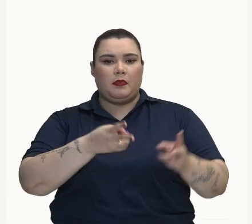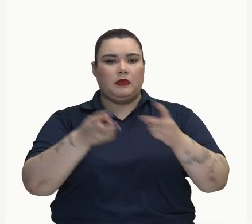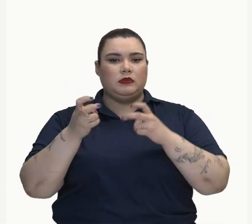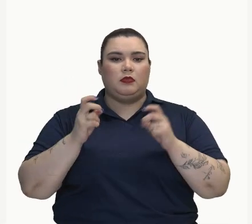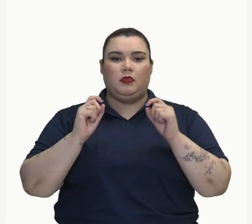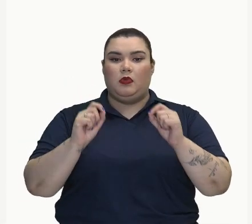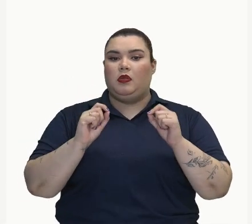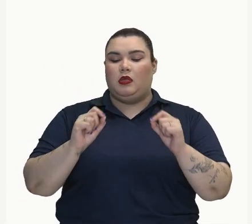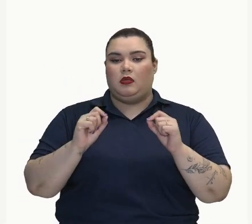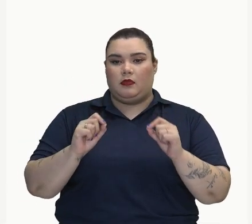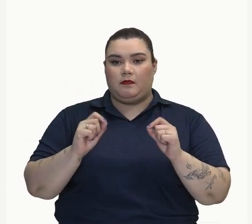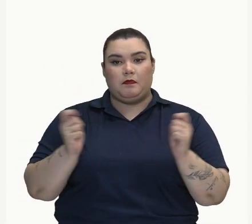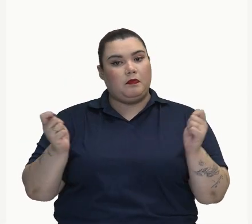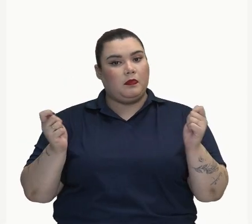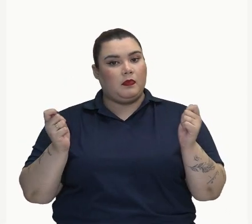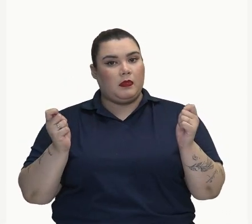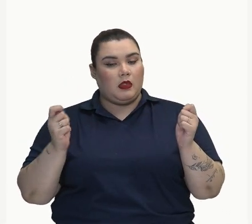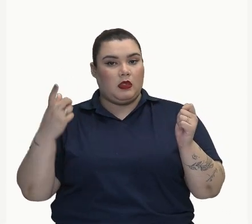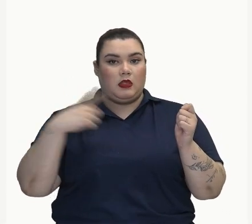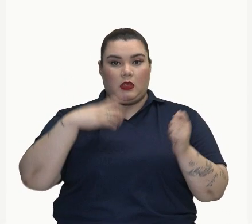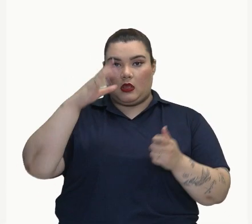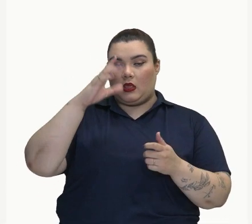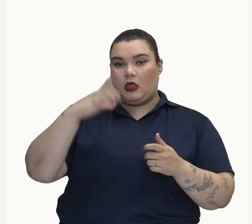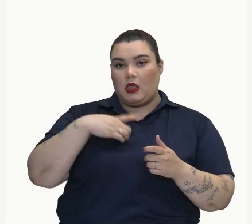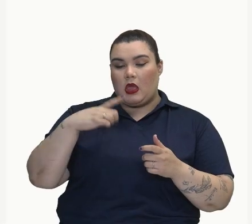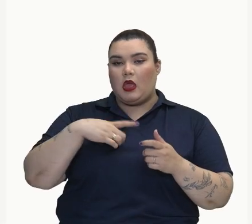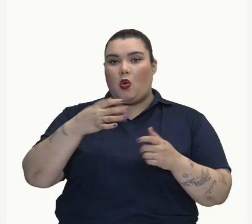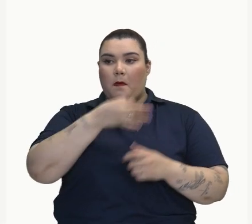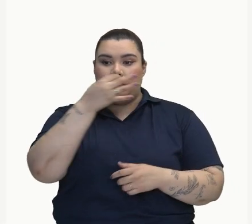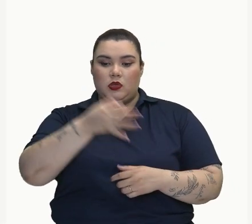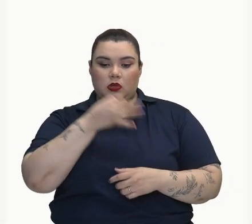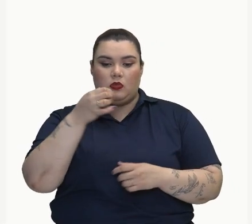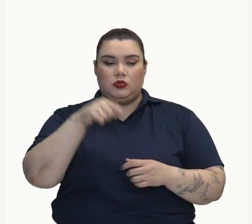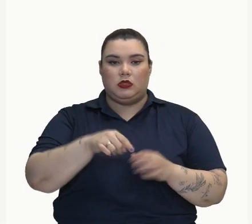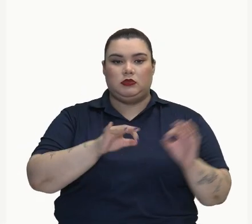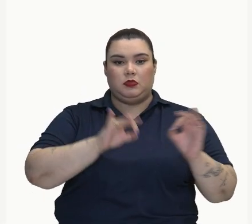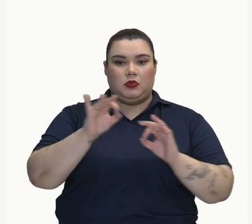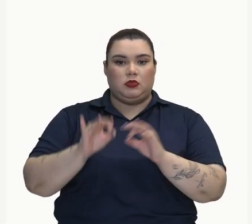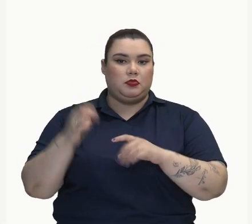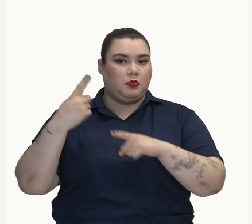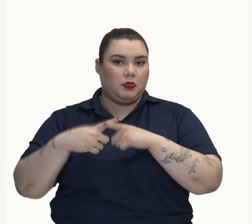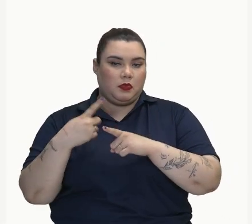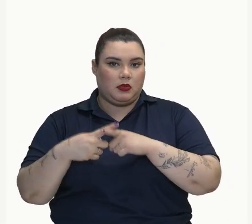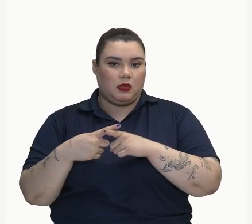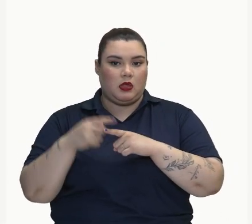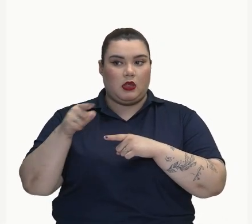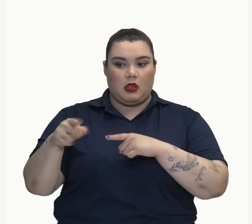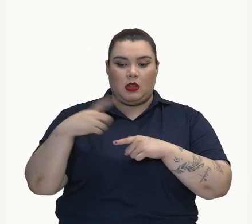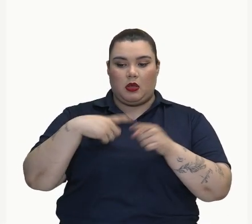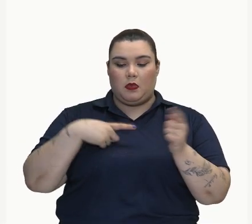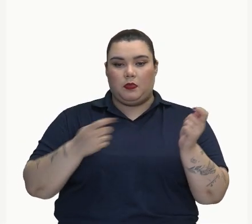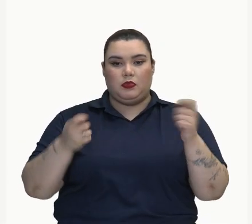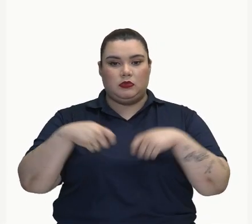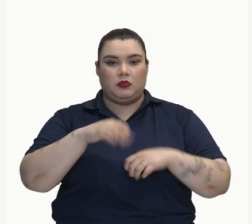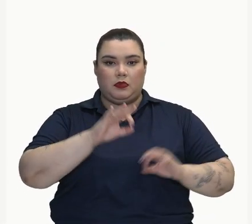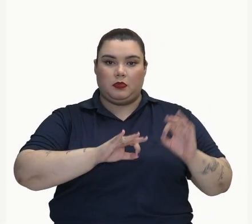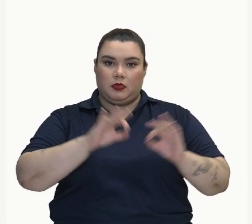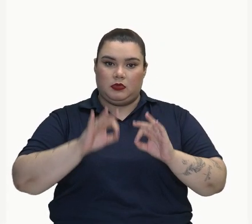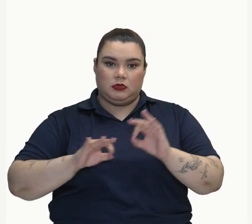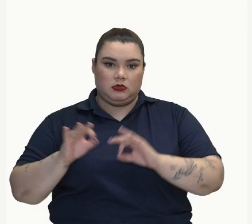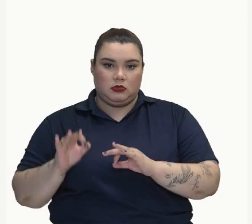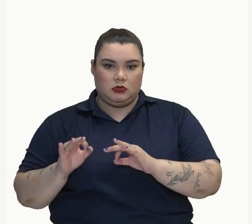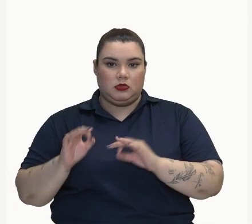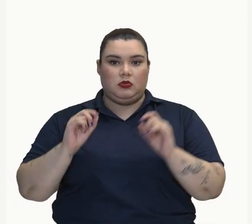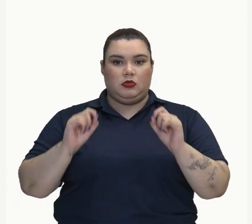que que há críticas dentro desse processo, porque ao mesmo tempo que ele permite o processo, né,